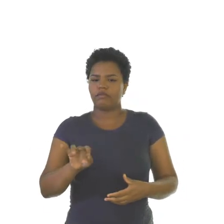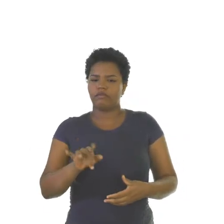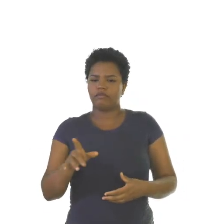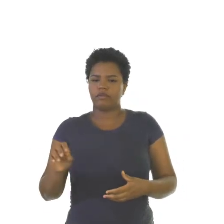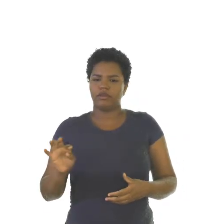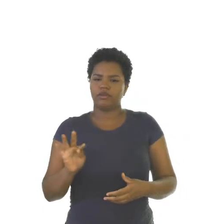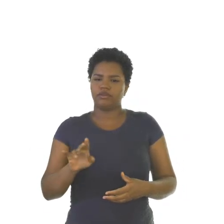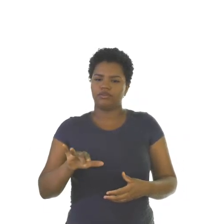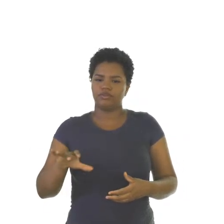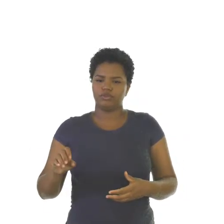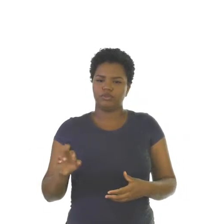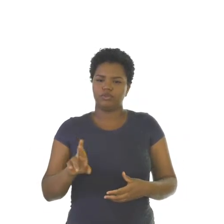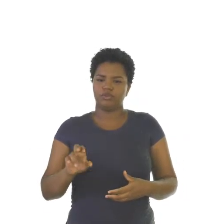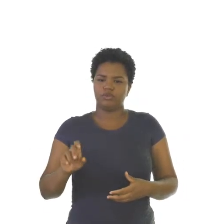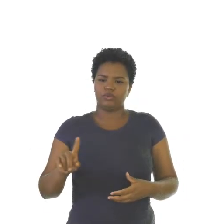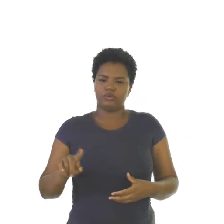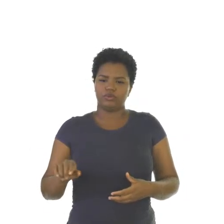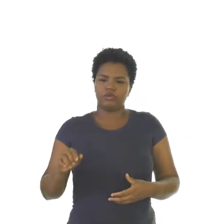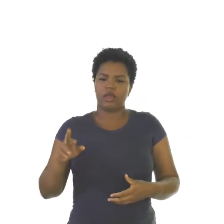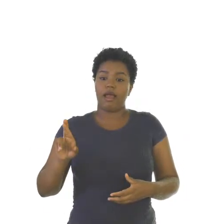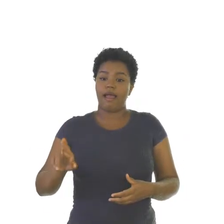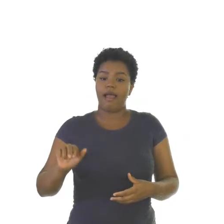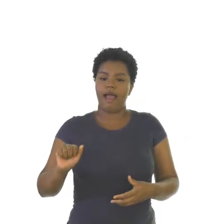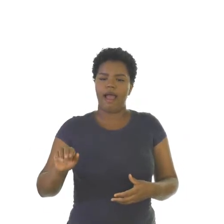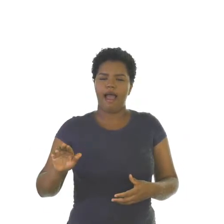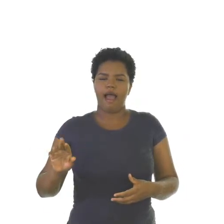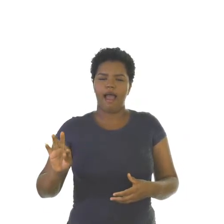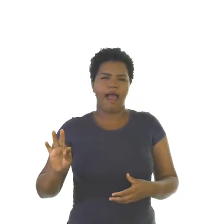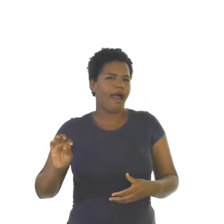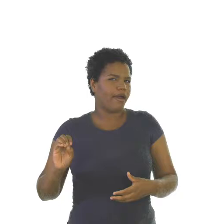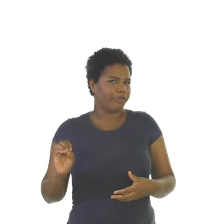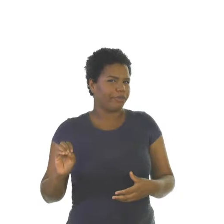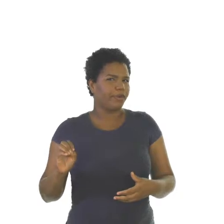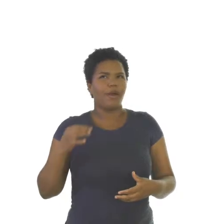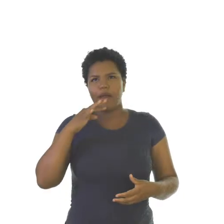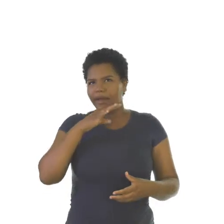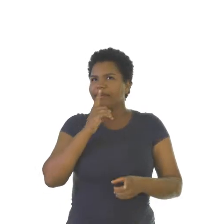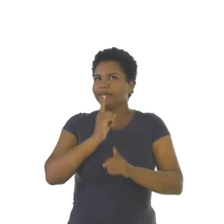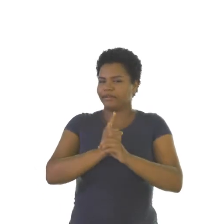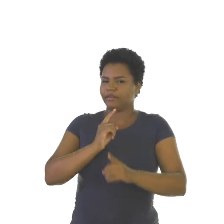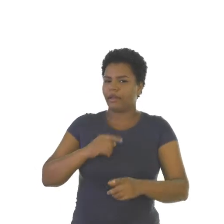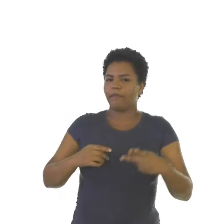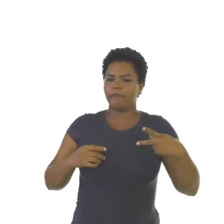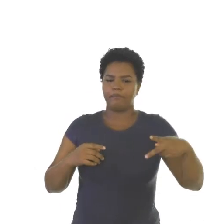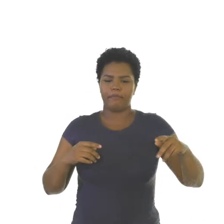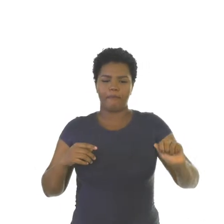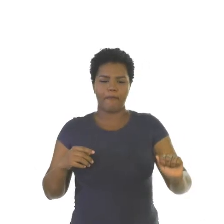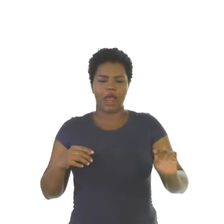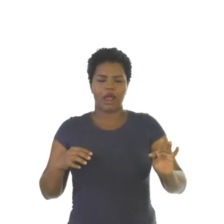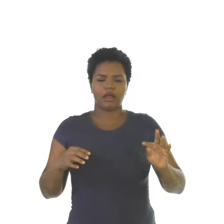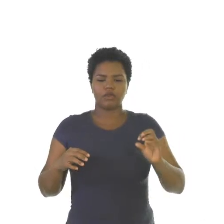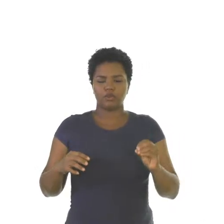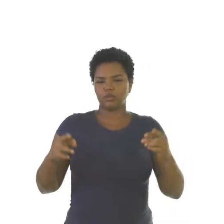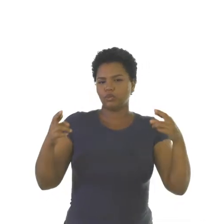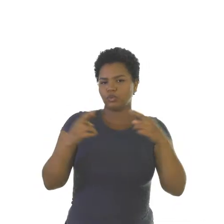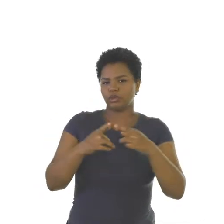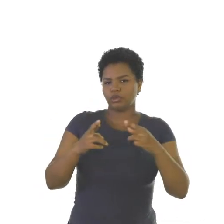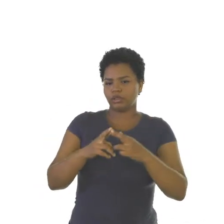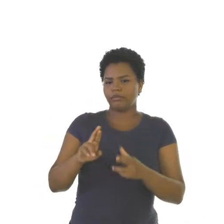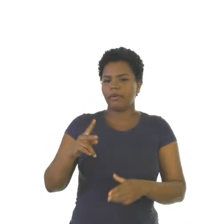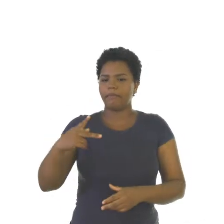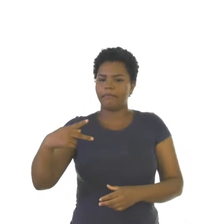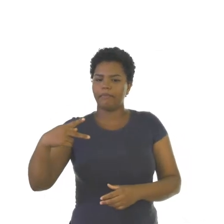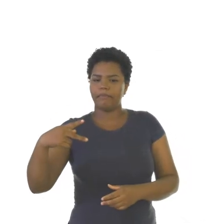cruz, pente, rato. Acho que achamos, Francisquinha. Então, pato rimou com